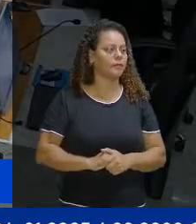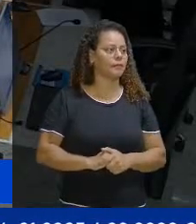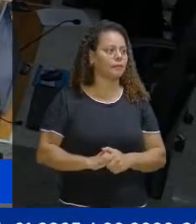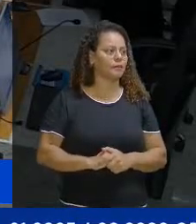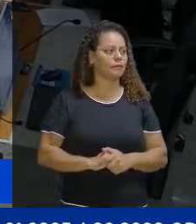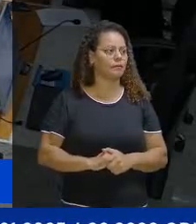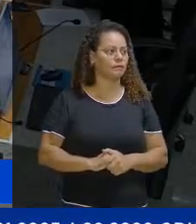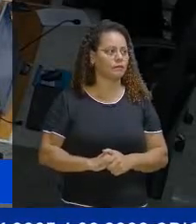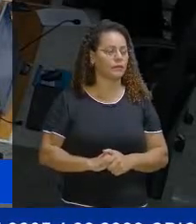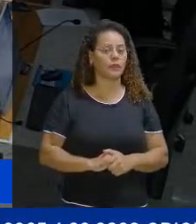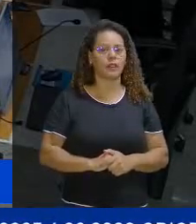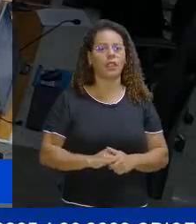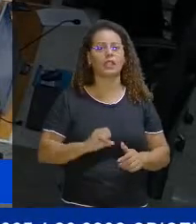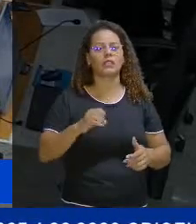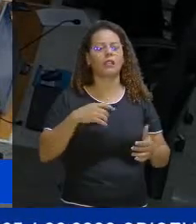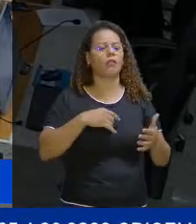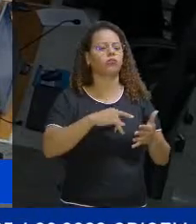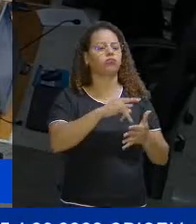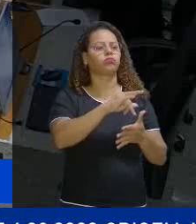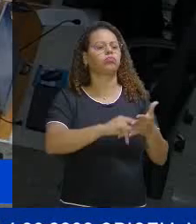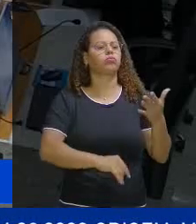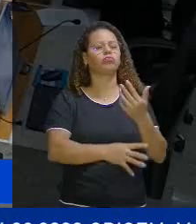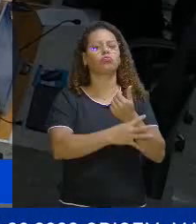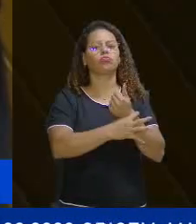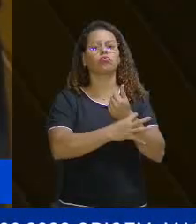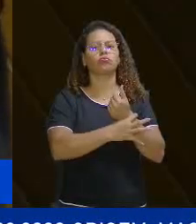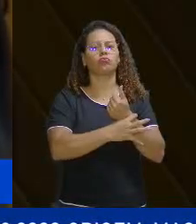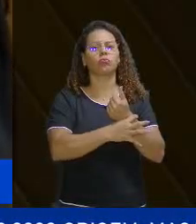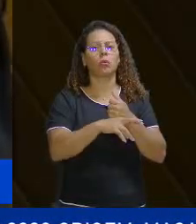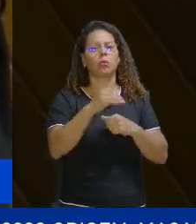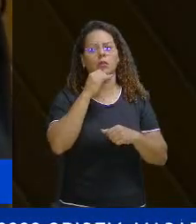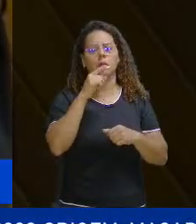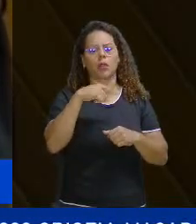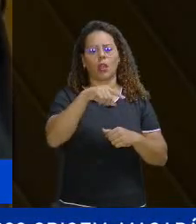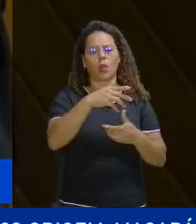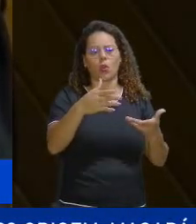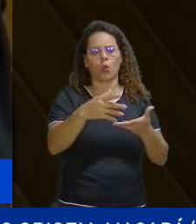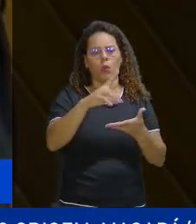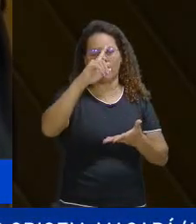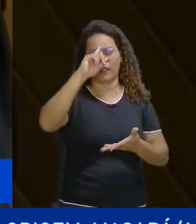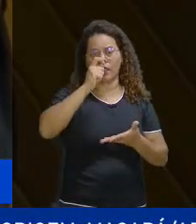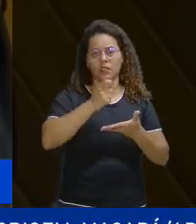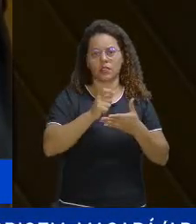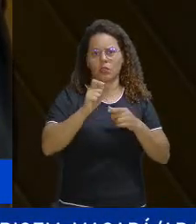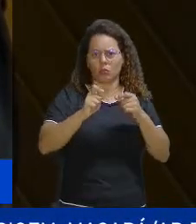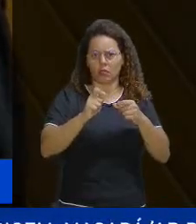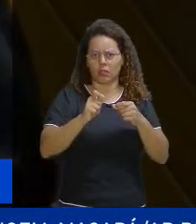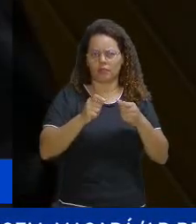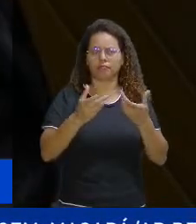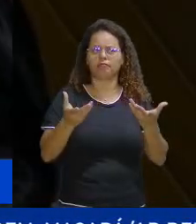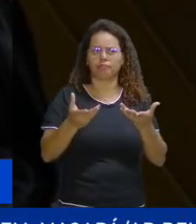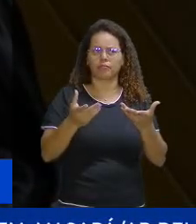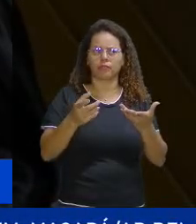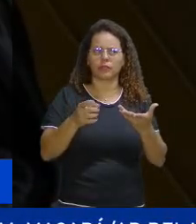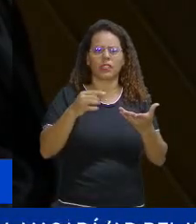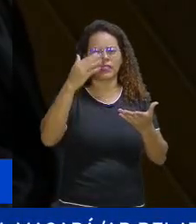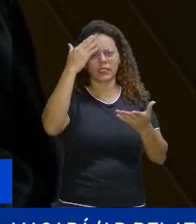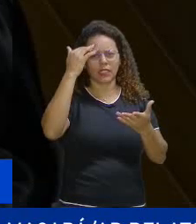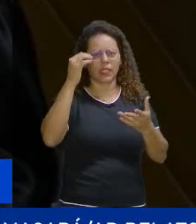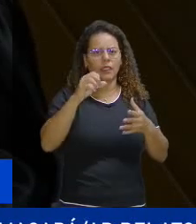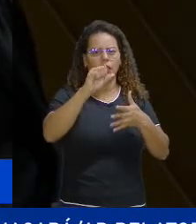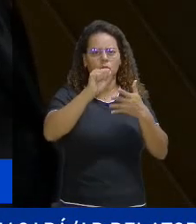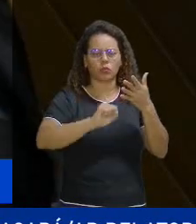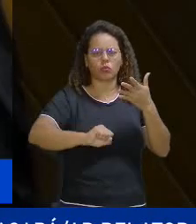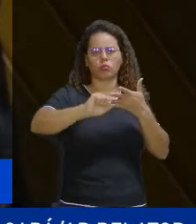Não é caso de mandado de segurança. Se, na verdade, nós estamos diante de uma decisão interlocutória. Foco no juiz Anselmo